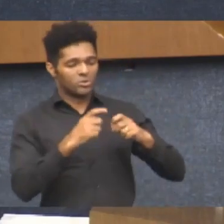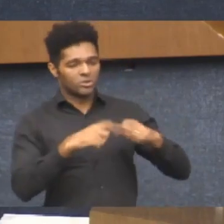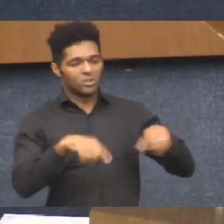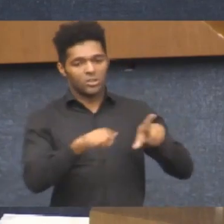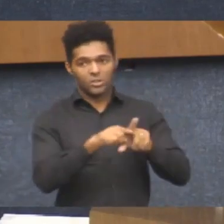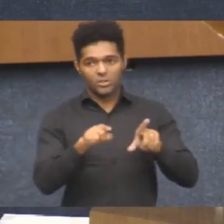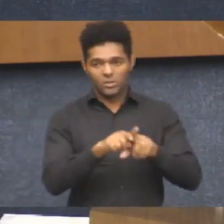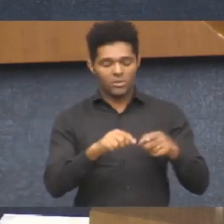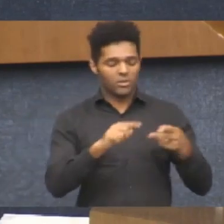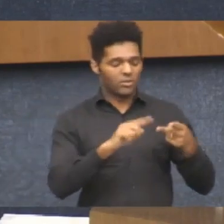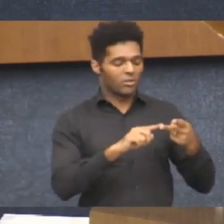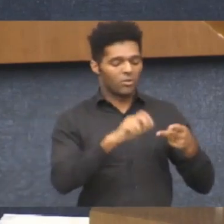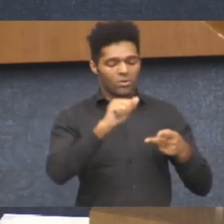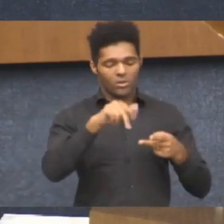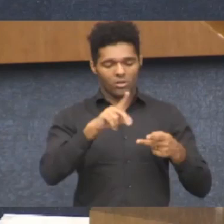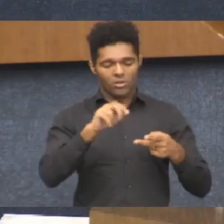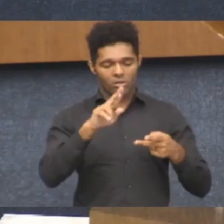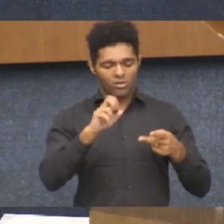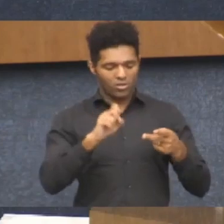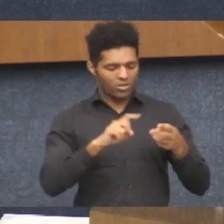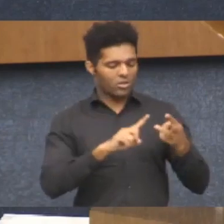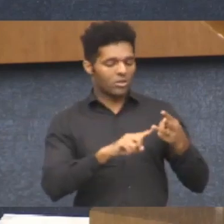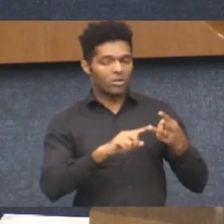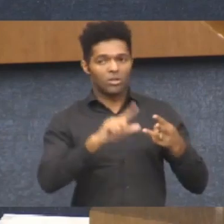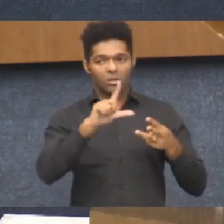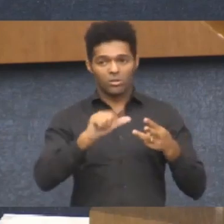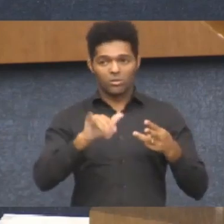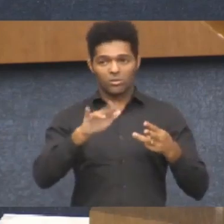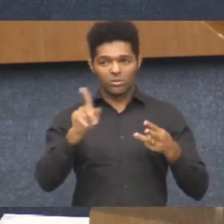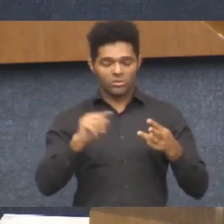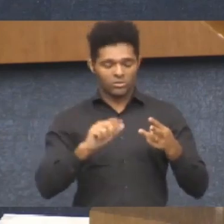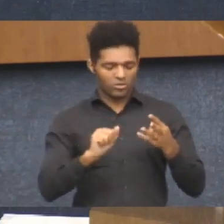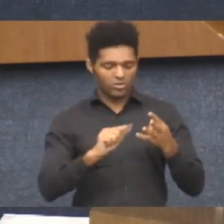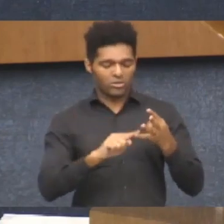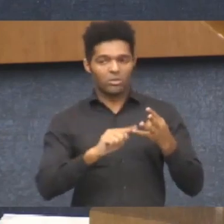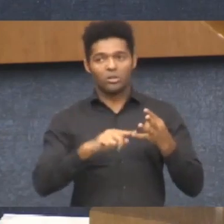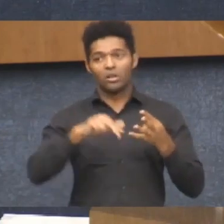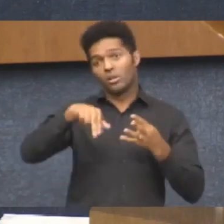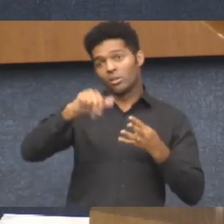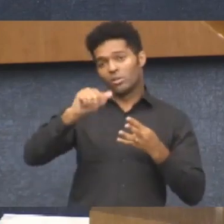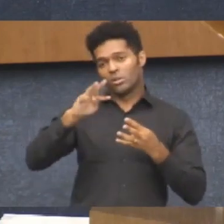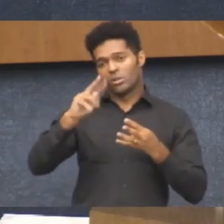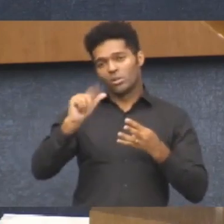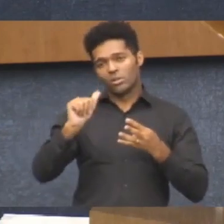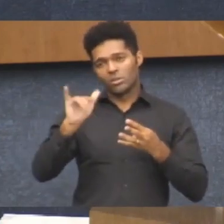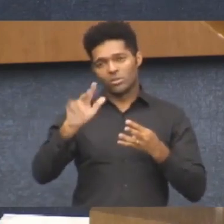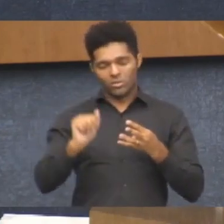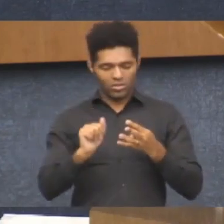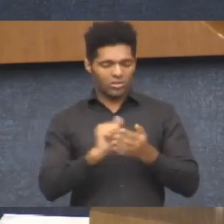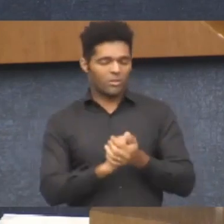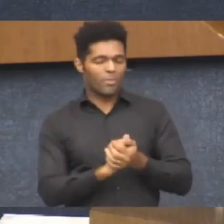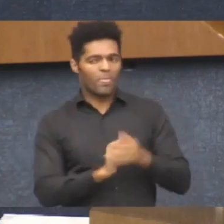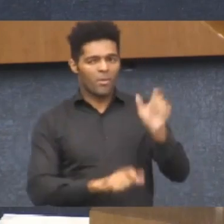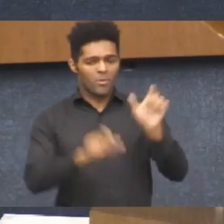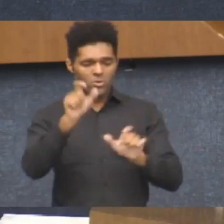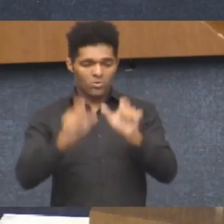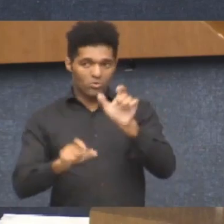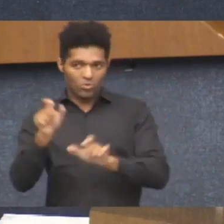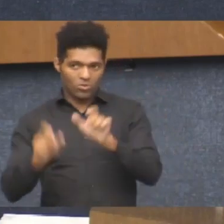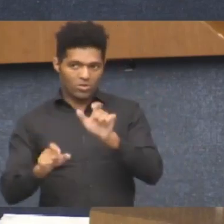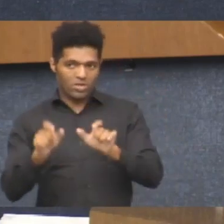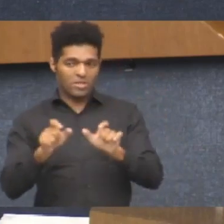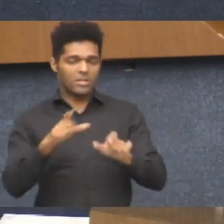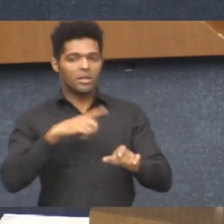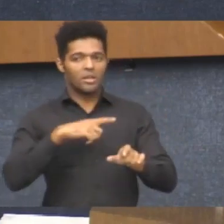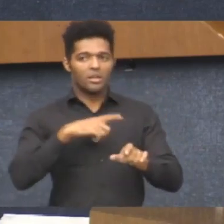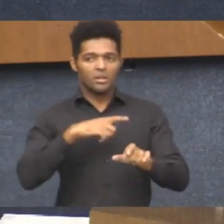o André, subsecretário de Atenção à Saúde de Belo Horizonte, Natália, gerente da atenção primária, porque tem coisas que só existem porque existe